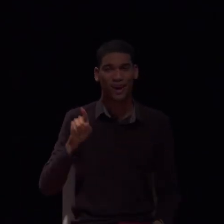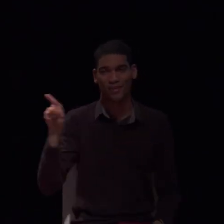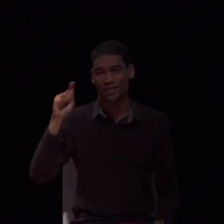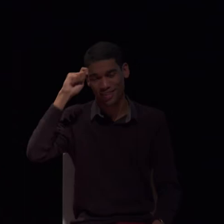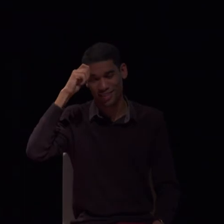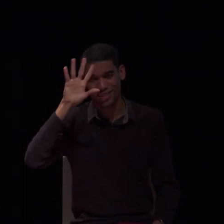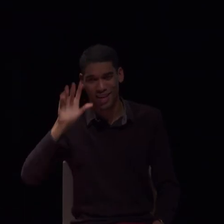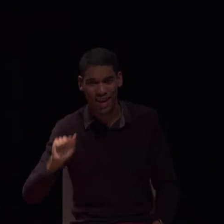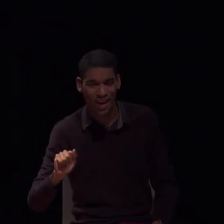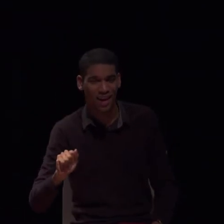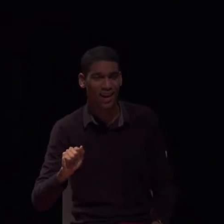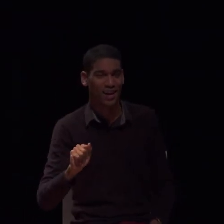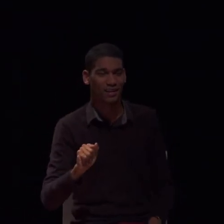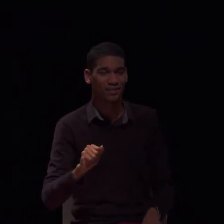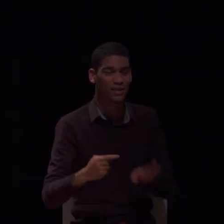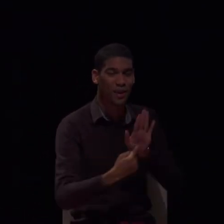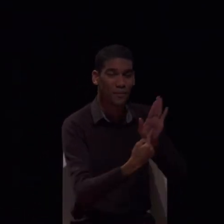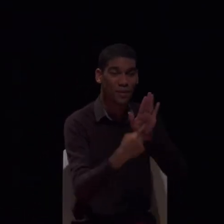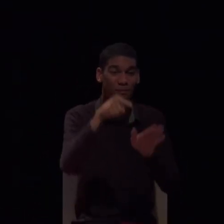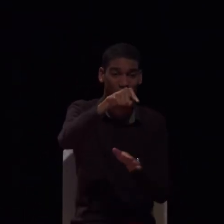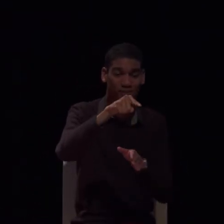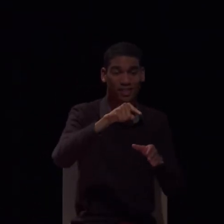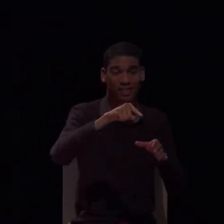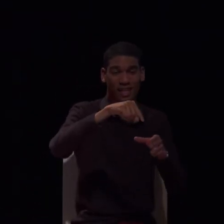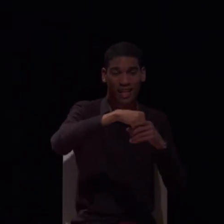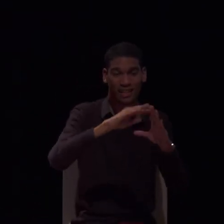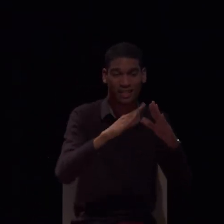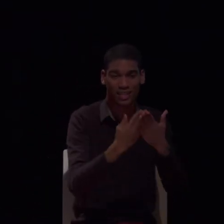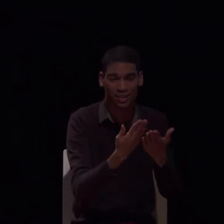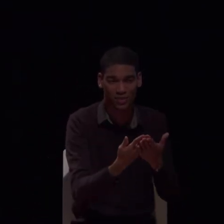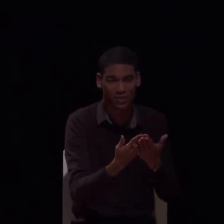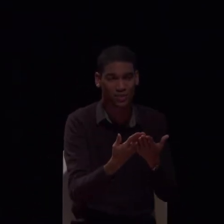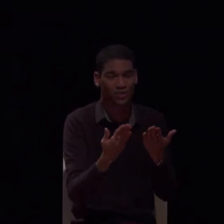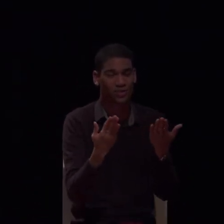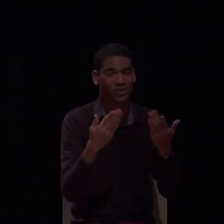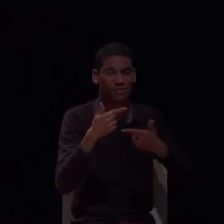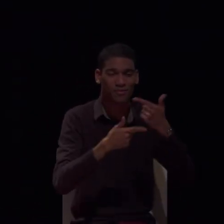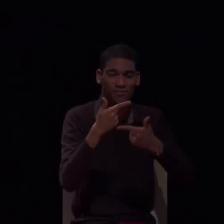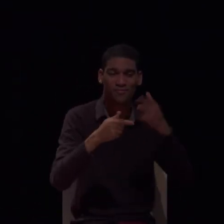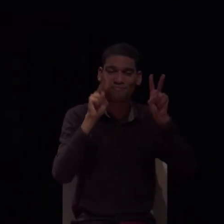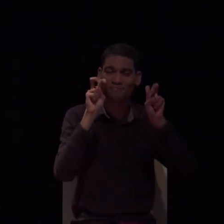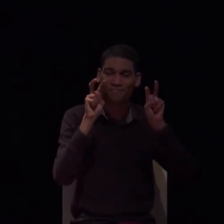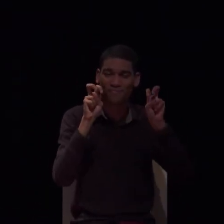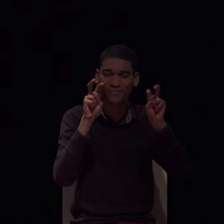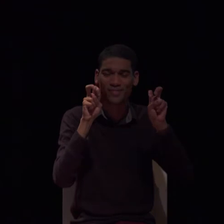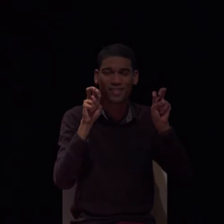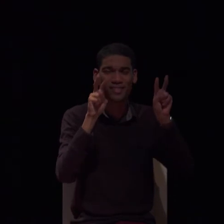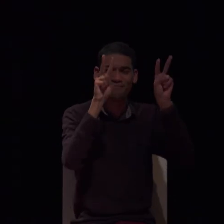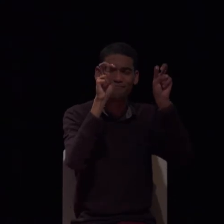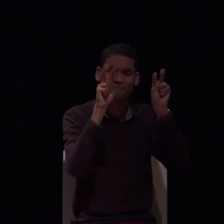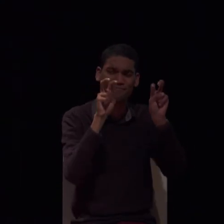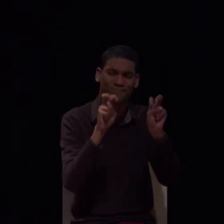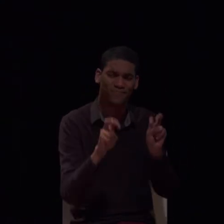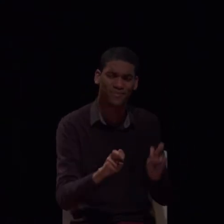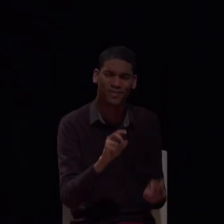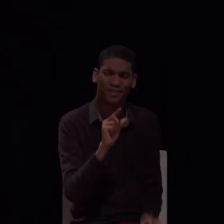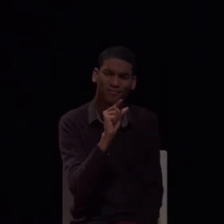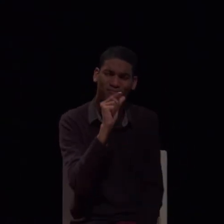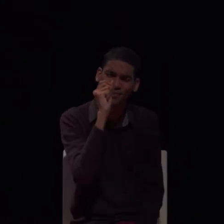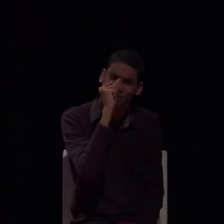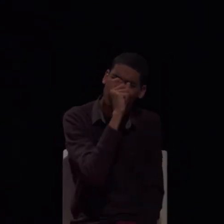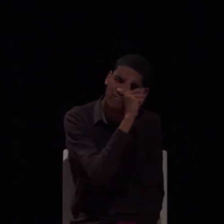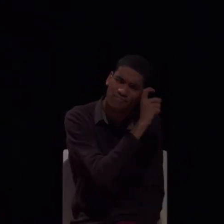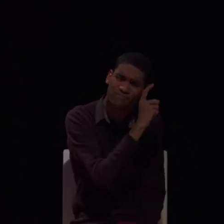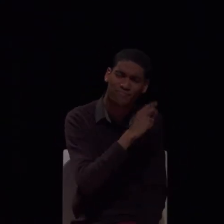uma maneira de trabalhar é esse tema sobretudo esses temas que são mais difíceis não é como